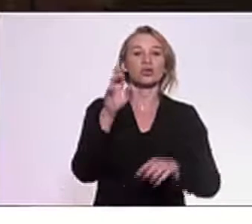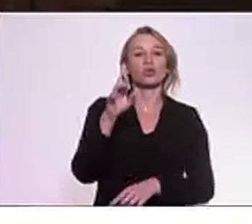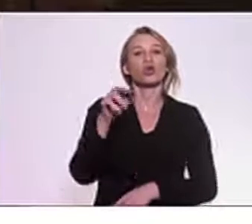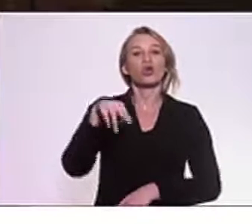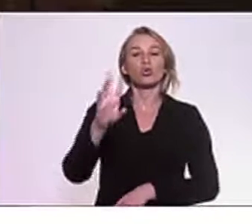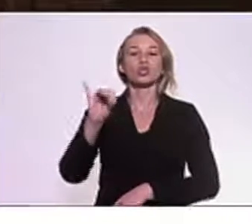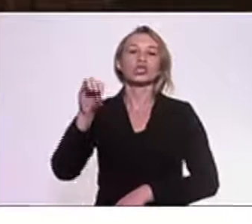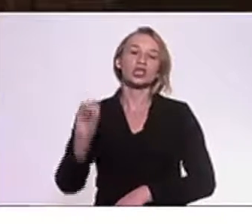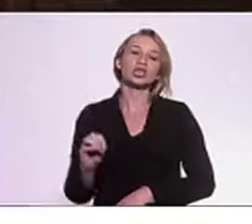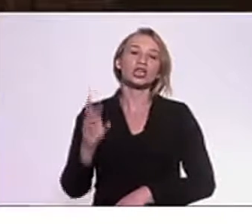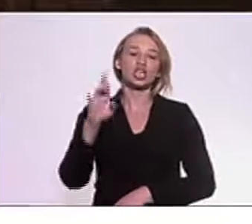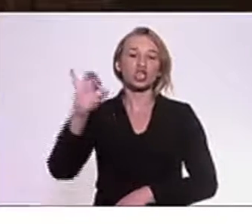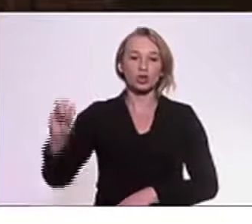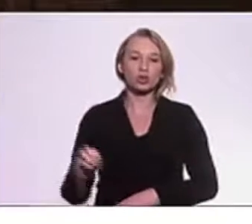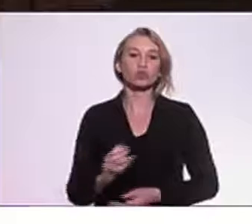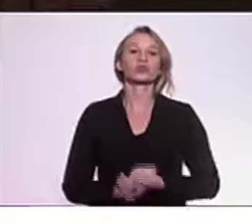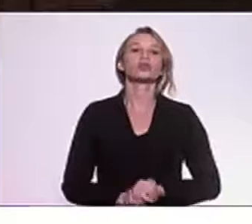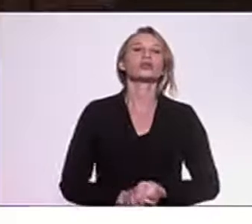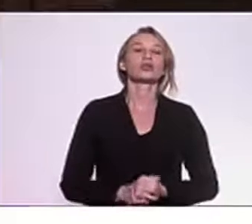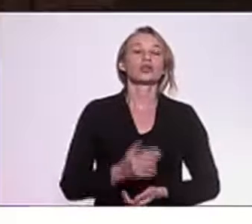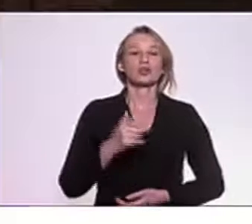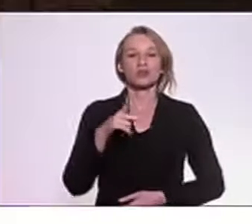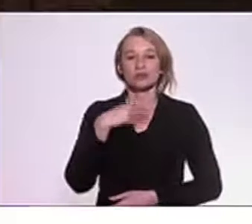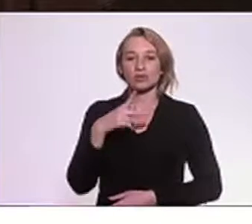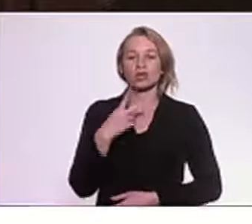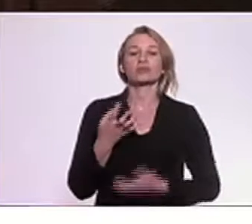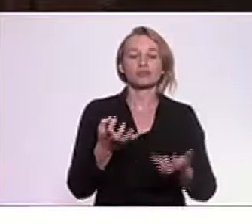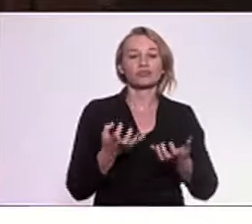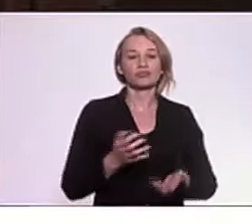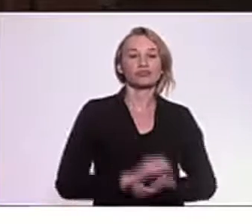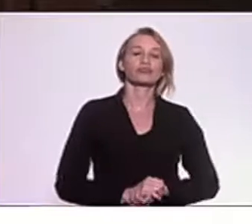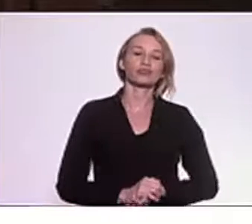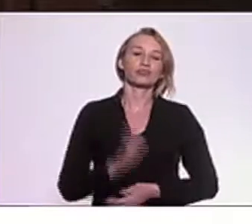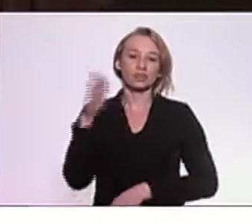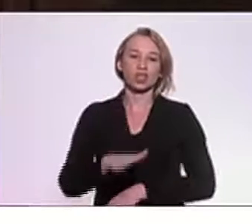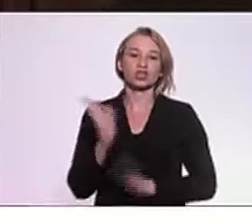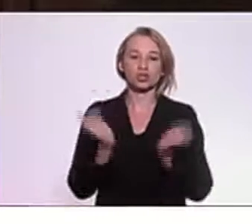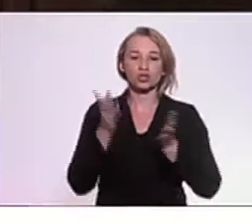faz contra o parque científico das universidades federais em todo o Brasil. Portanto, faço aqui a minha manifestação de solidariedade a Andifes e de